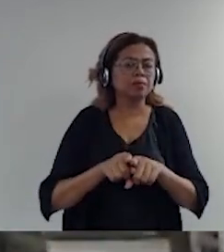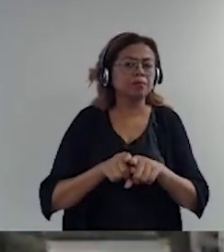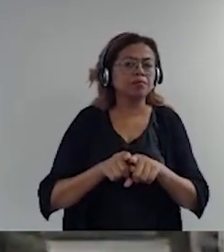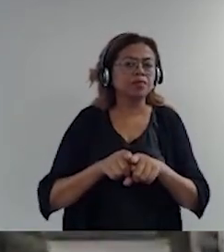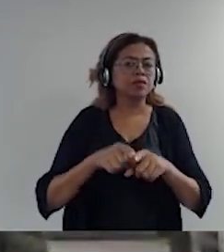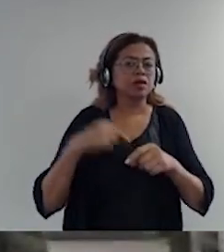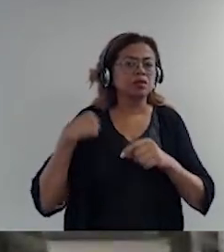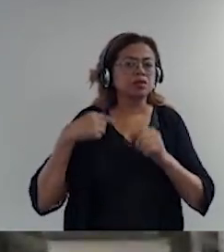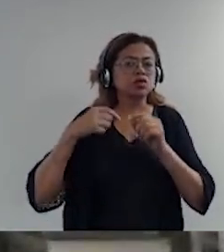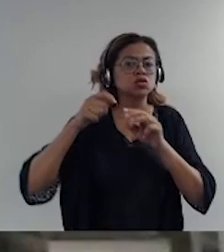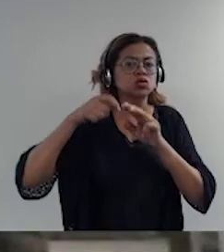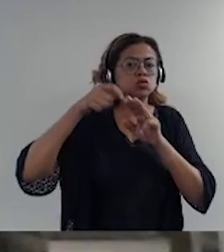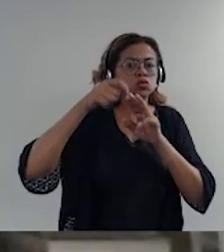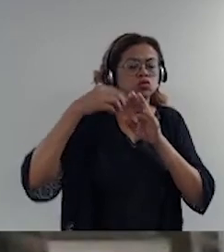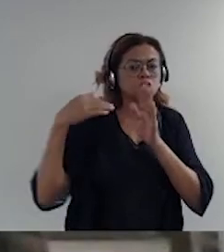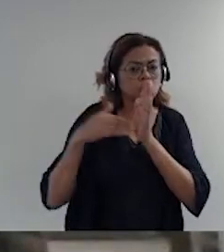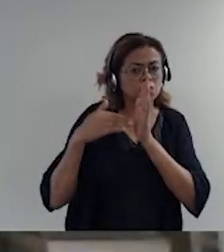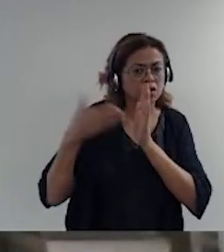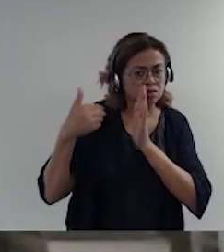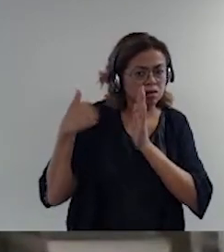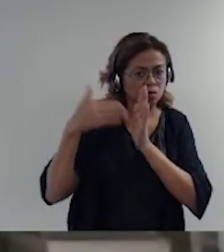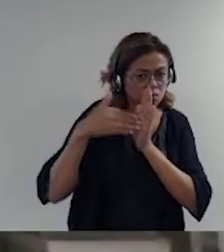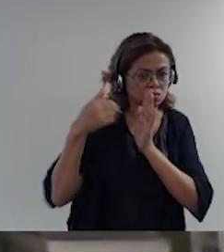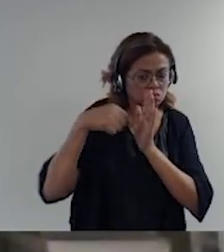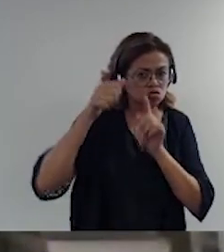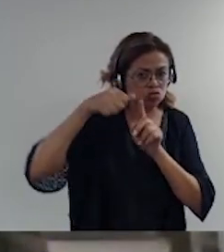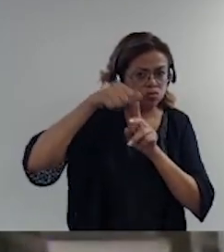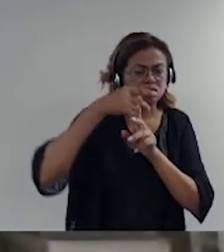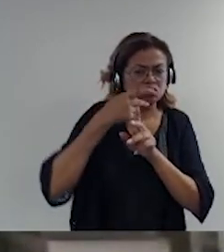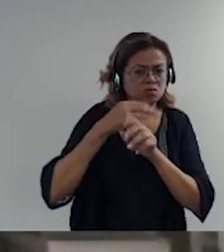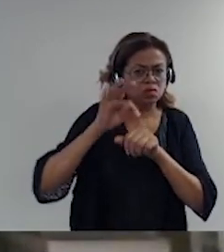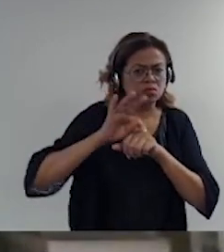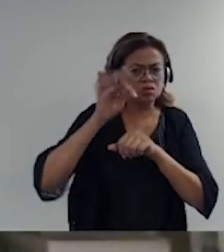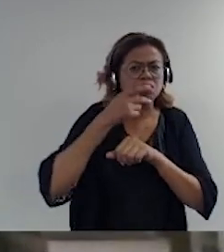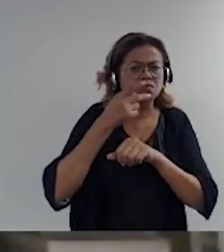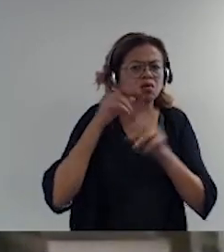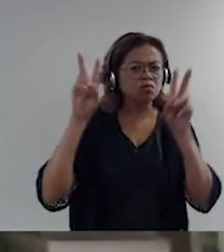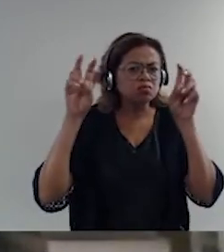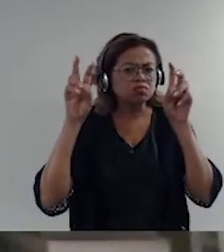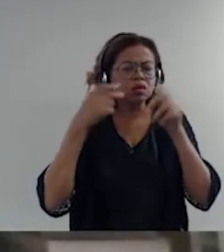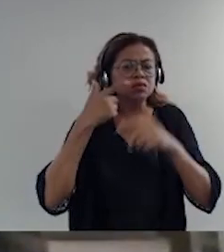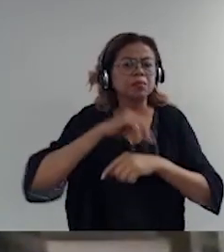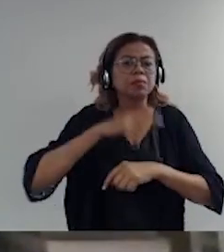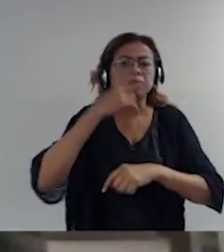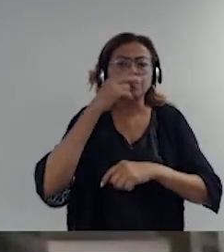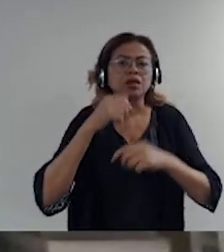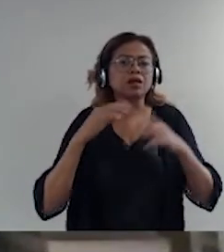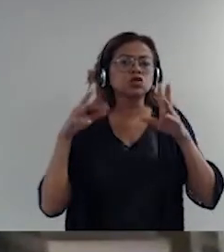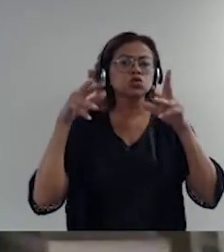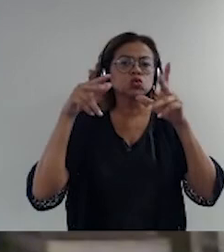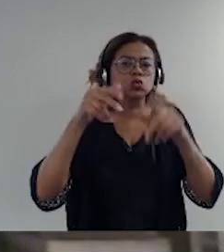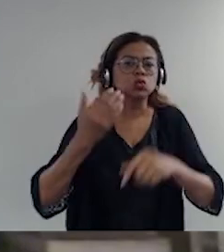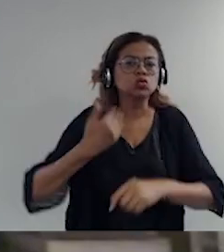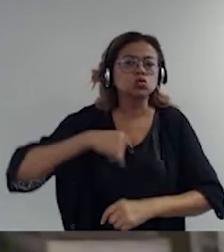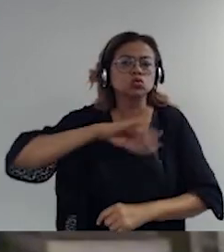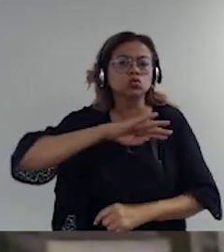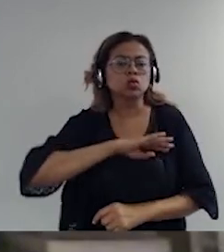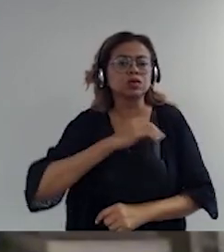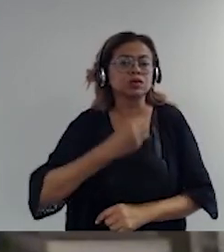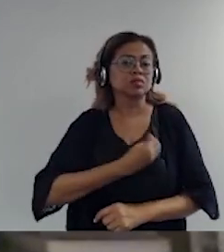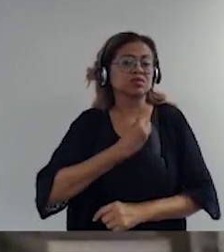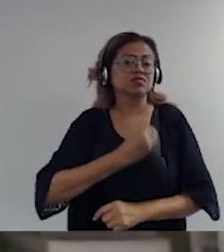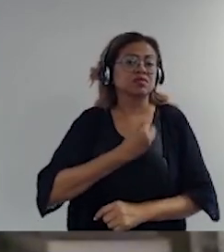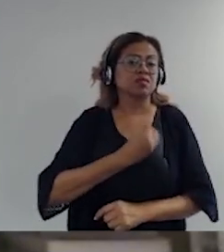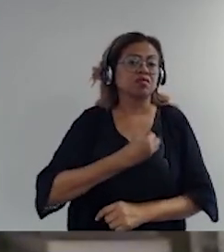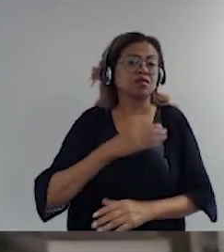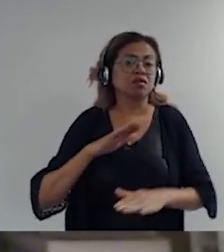últimos meses, a tese de que nós estamos vivendo no modo sobrevivência. Então, todos os princípios de